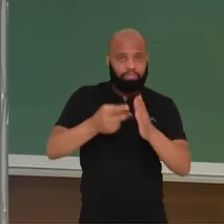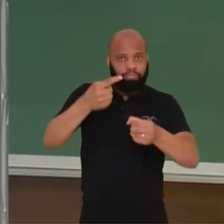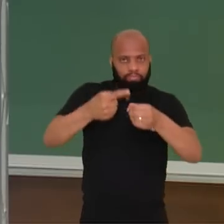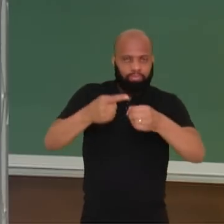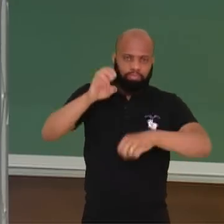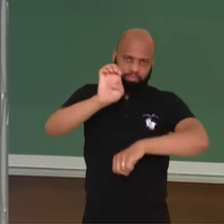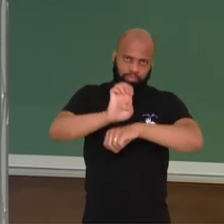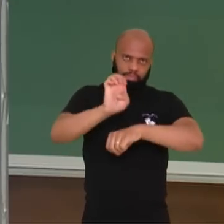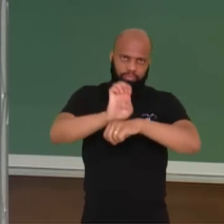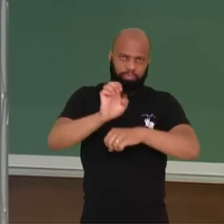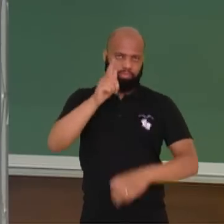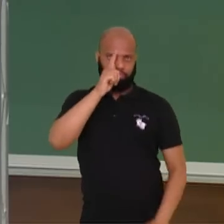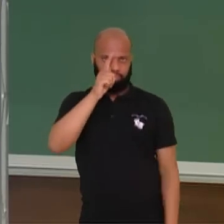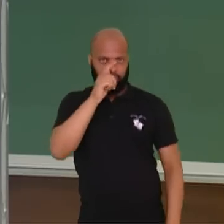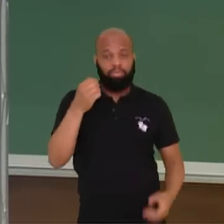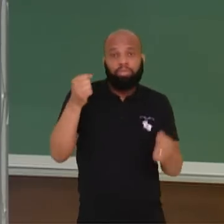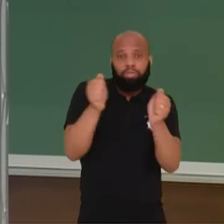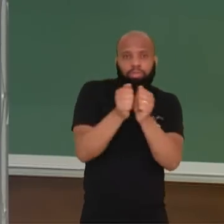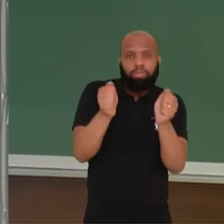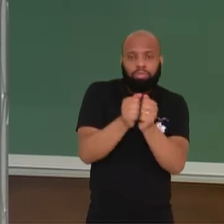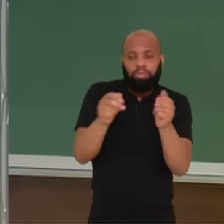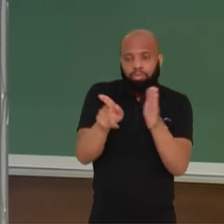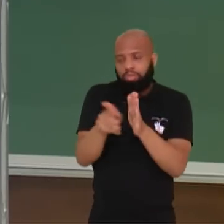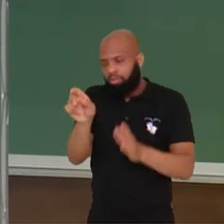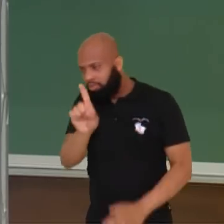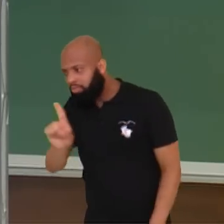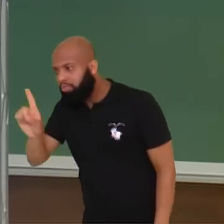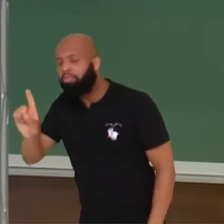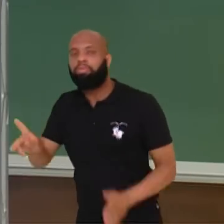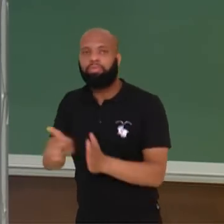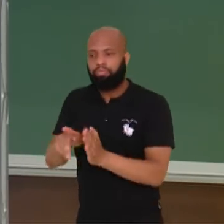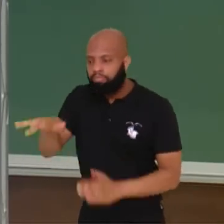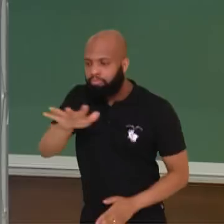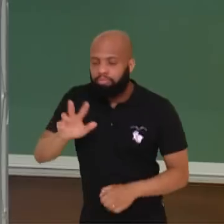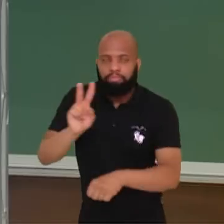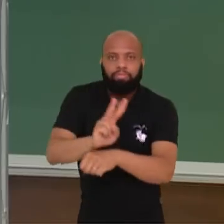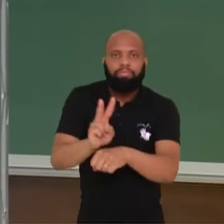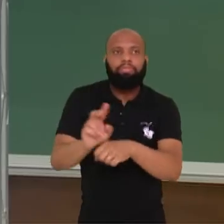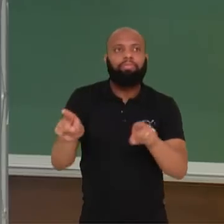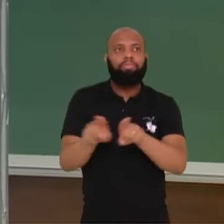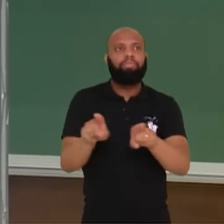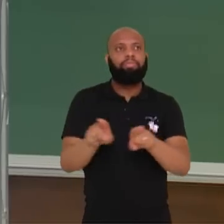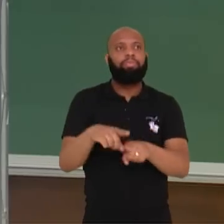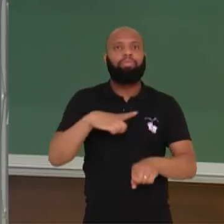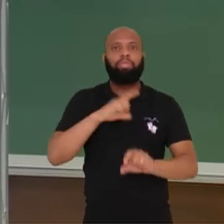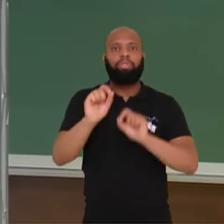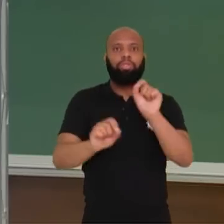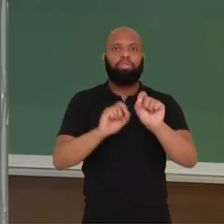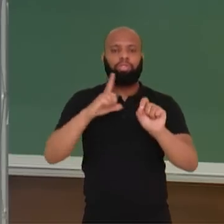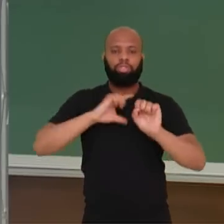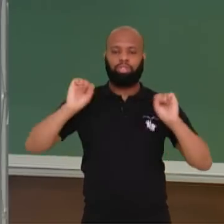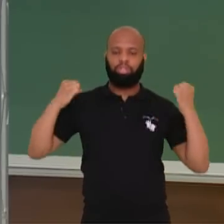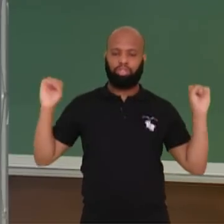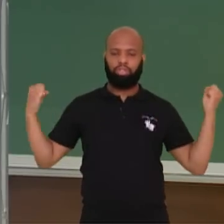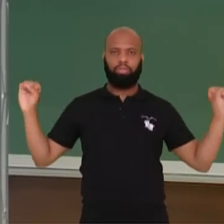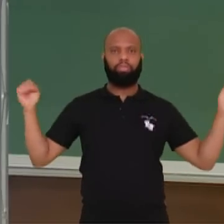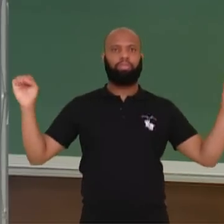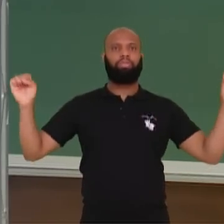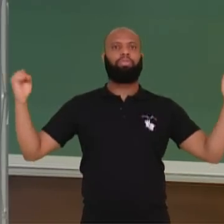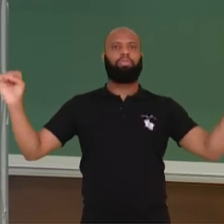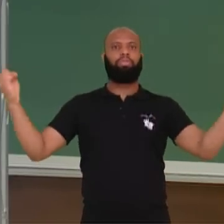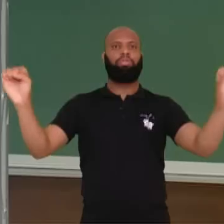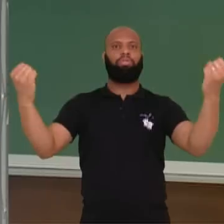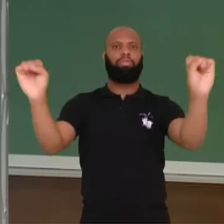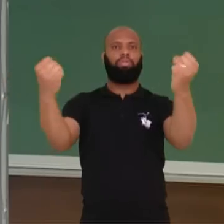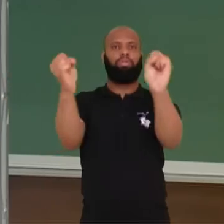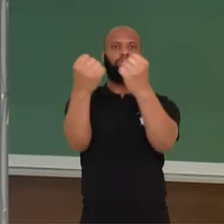gregas. Junto com a divindade e relacionado a ela estava o templo. Cada cidade